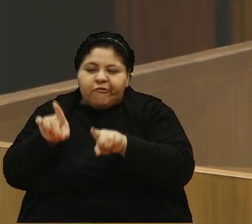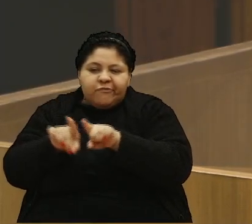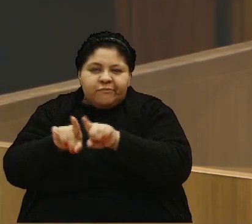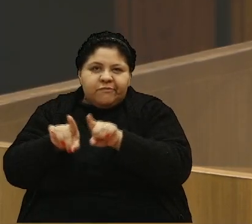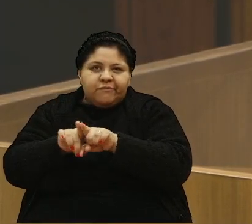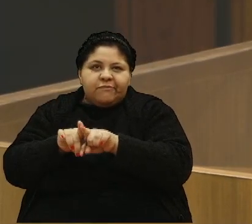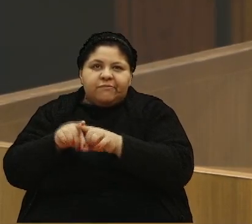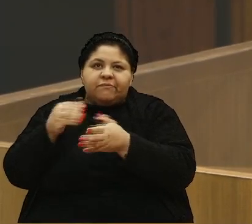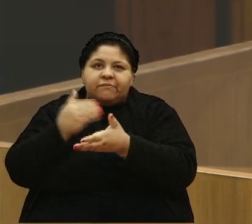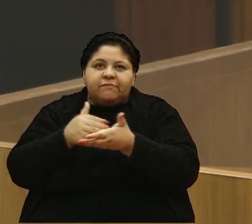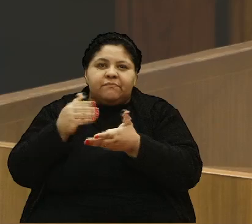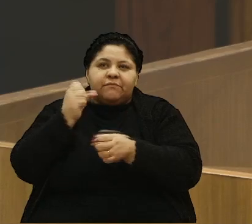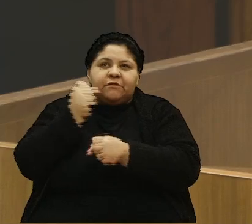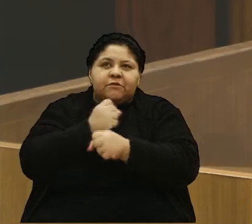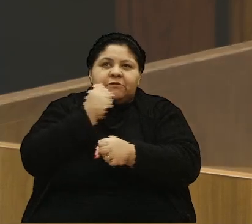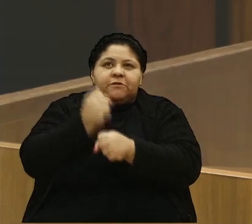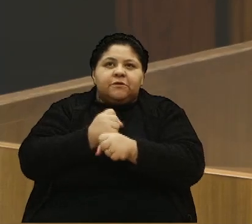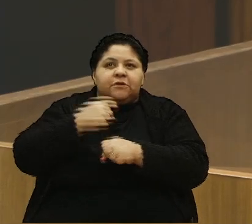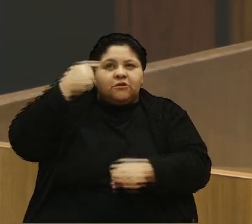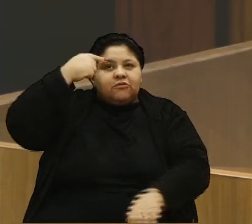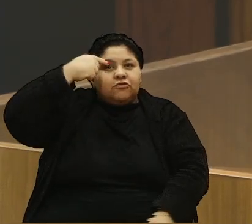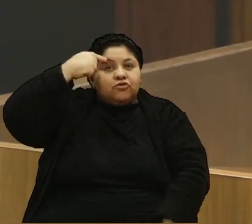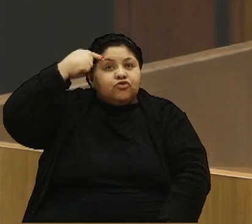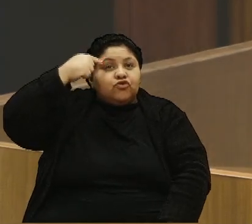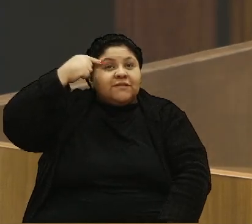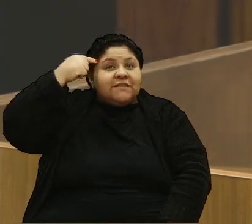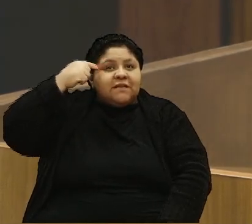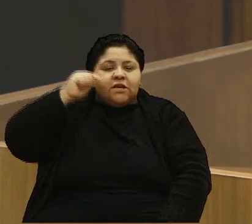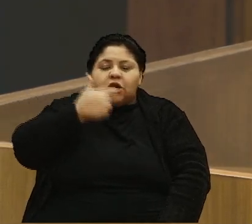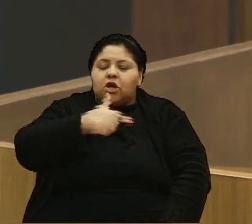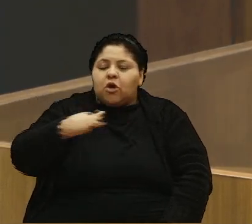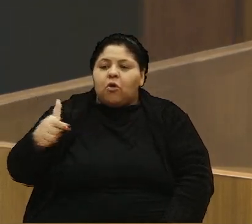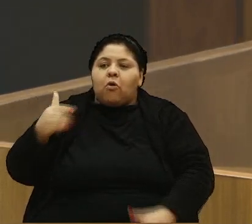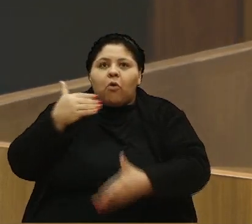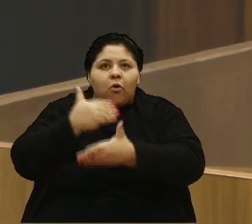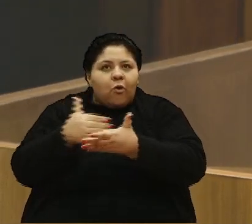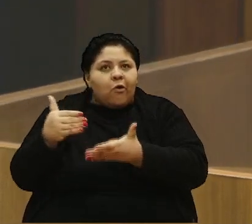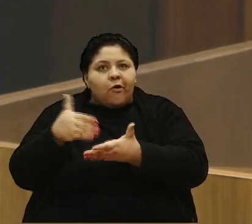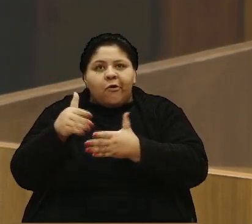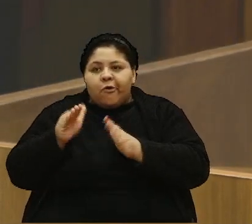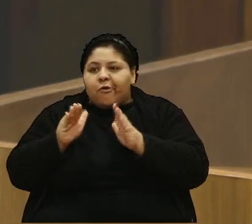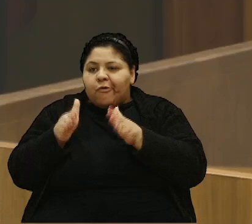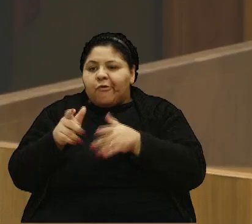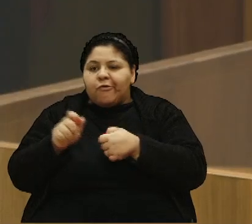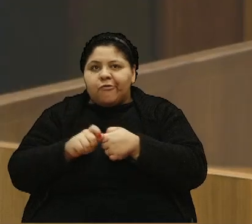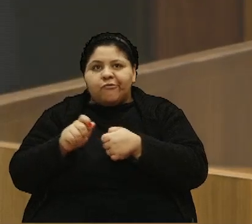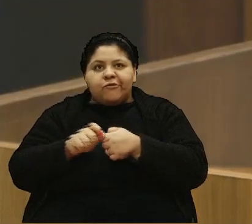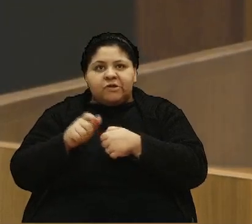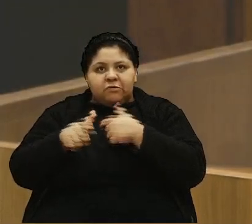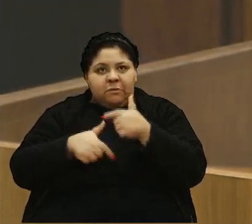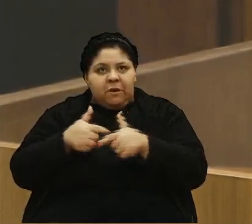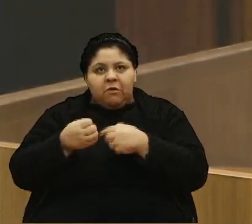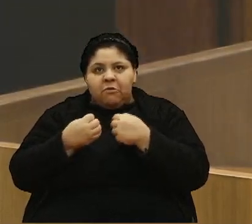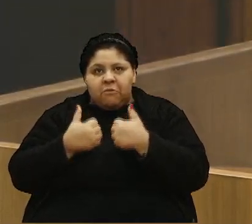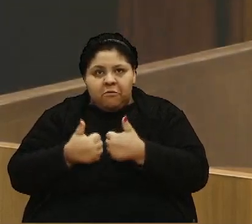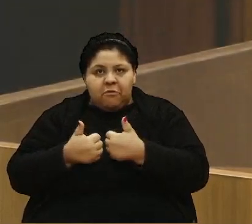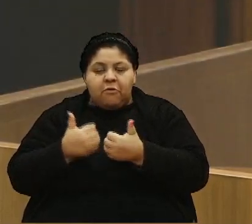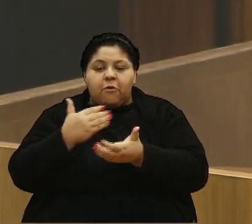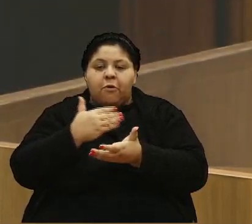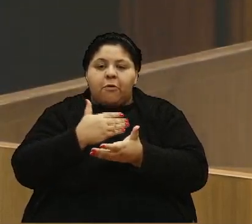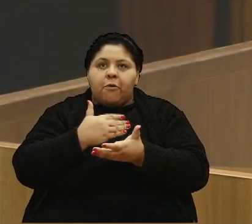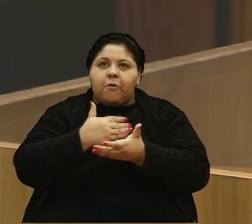ao secretário de Obras Suzin, entre outros diversos secretários que estão empenhados em fazer um bom trabalho. Prefeito